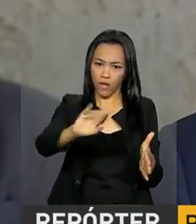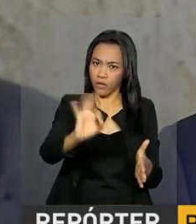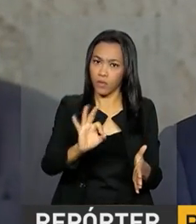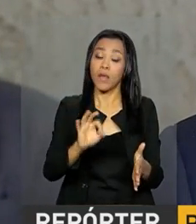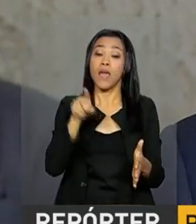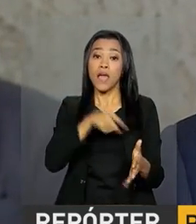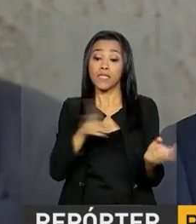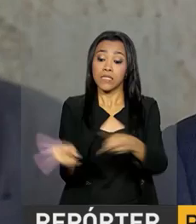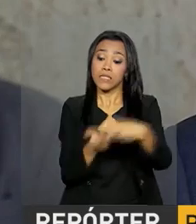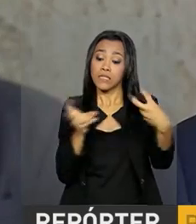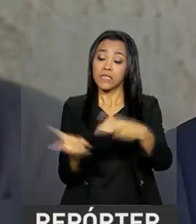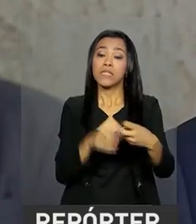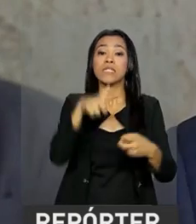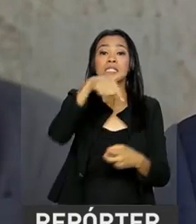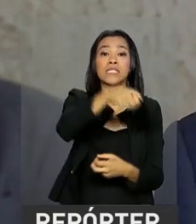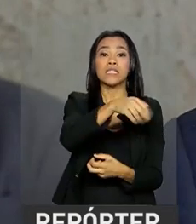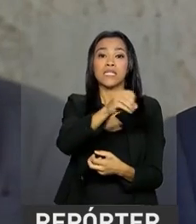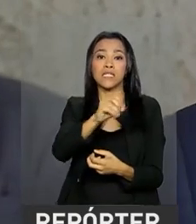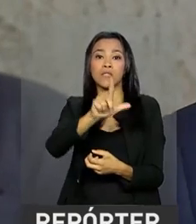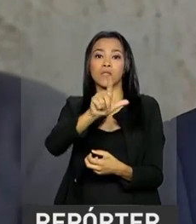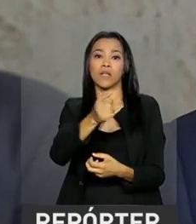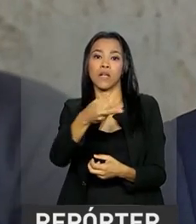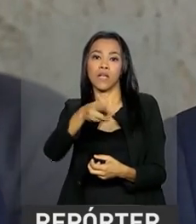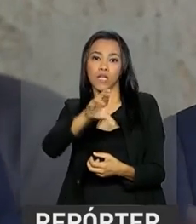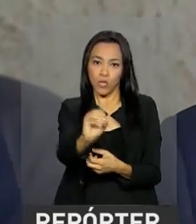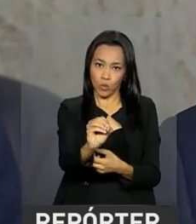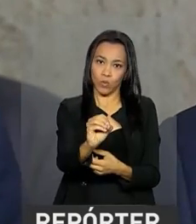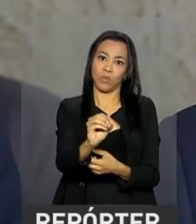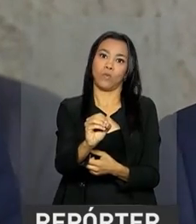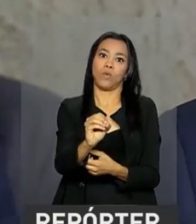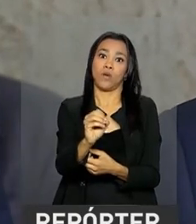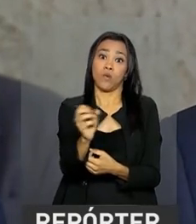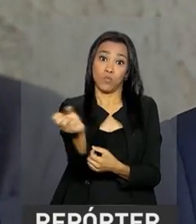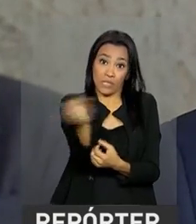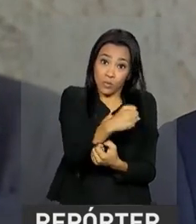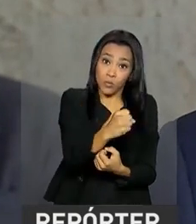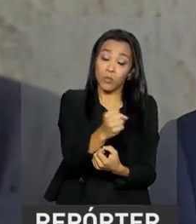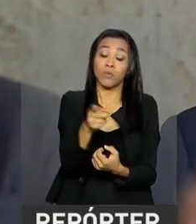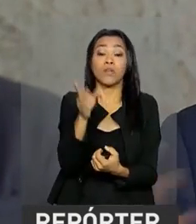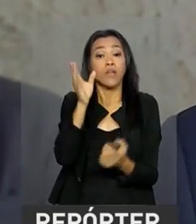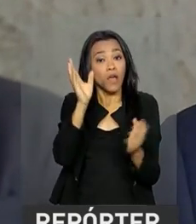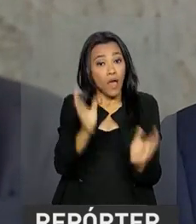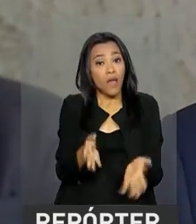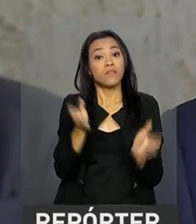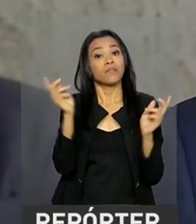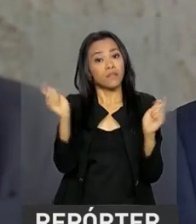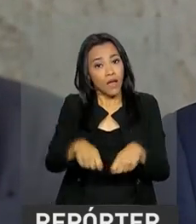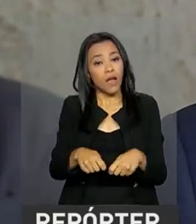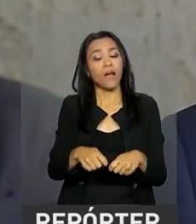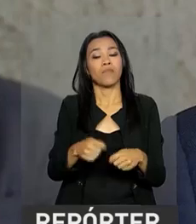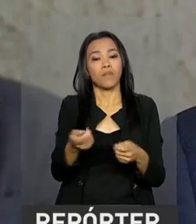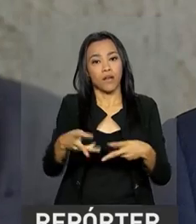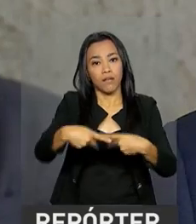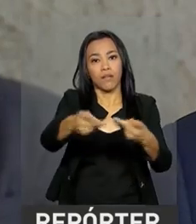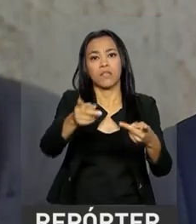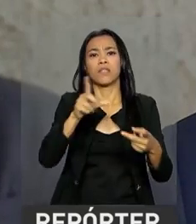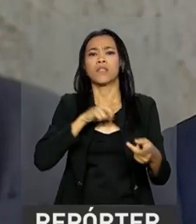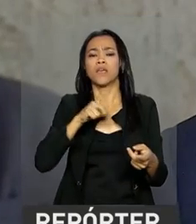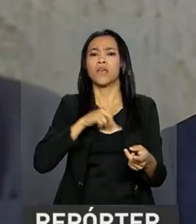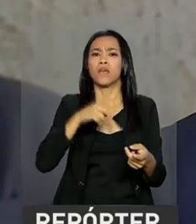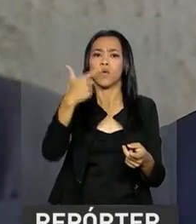essa captação de 700 l por segundo é insignificante já existe um outorga né de